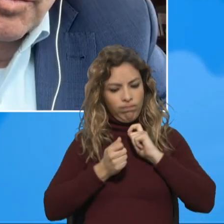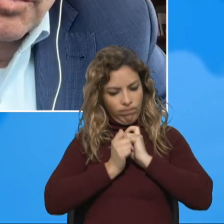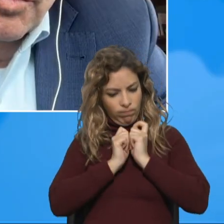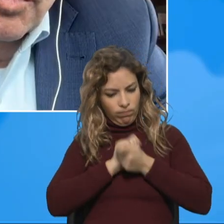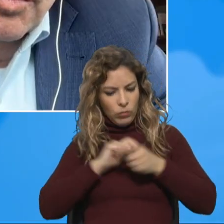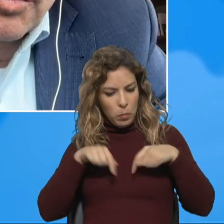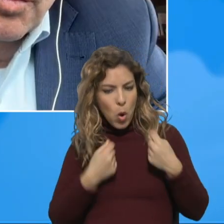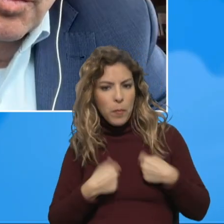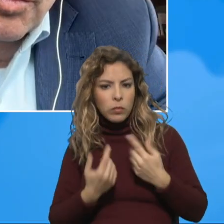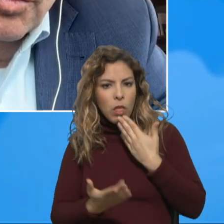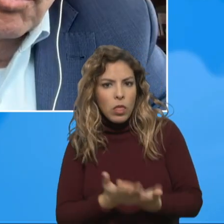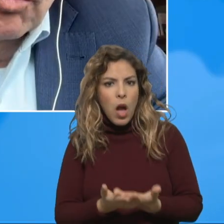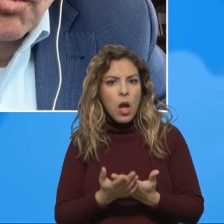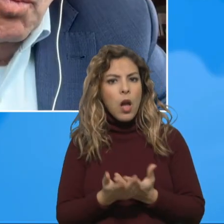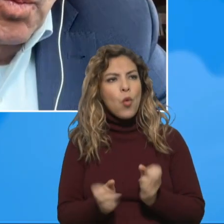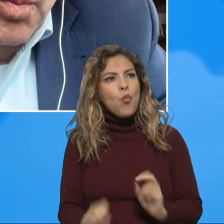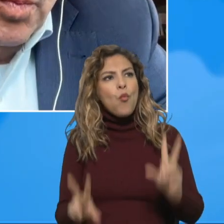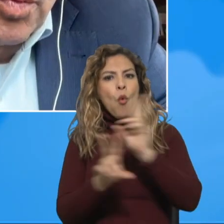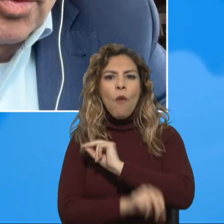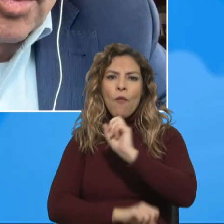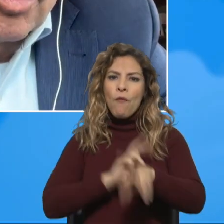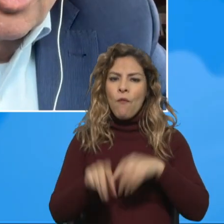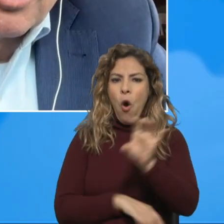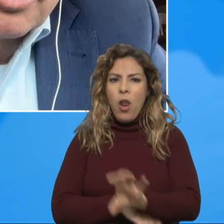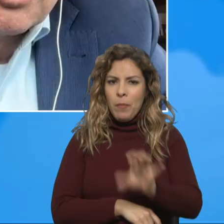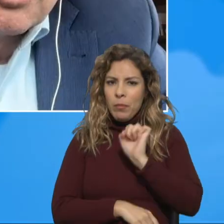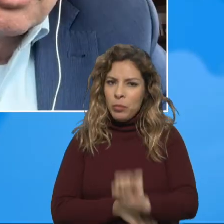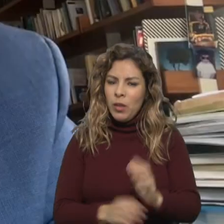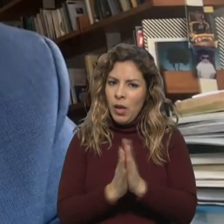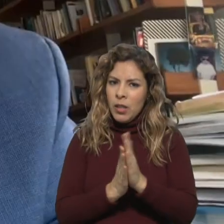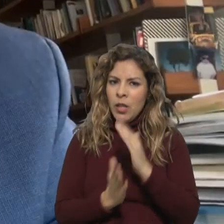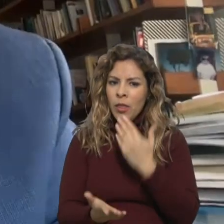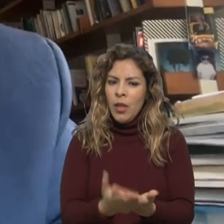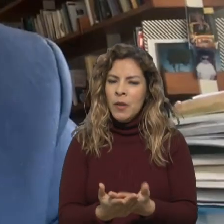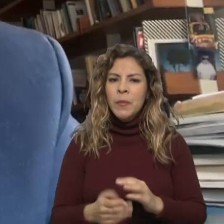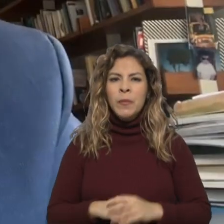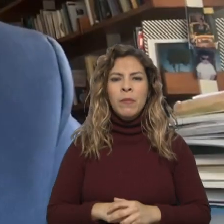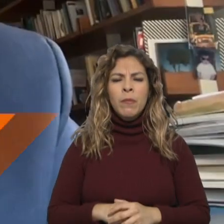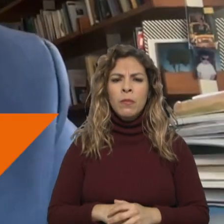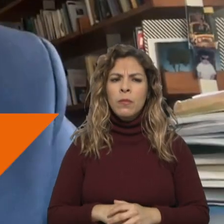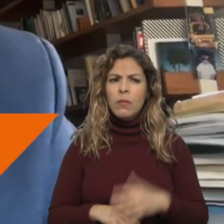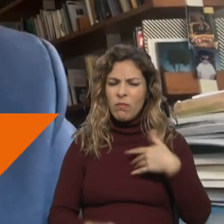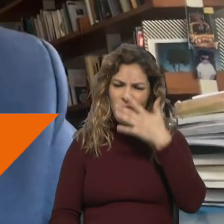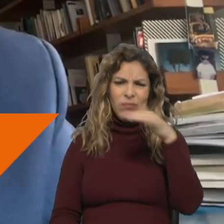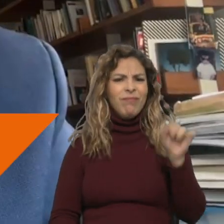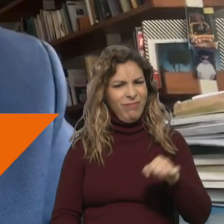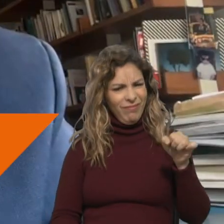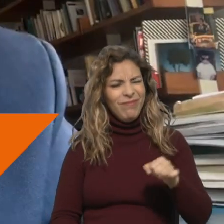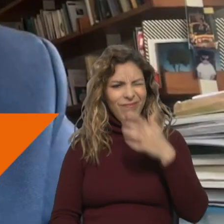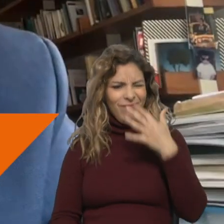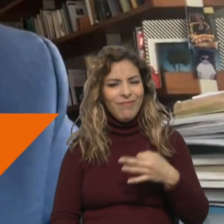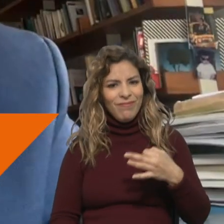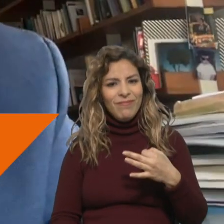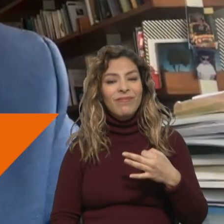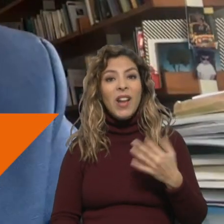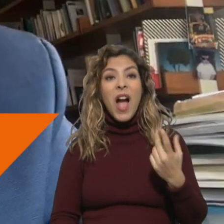realmente um estilo novo na atualidade? Eu acredito que sim. Há quem seja mais pessimista que